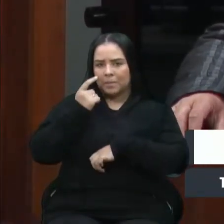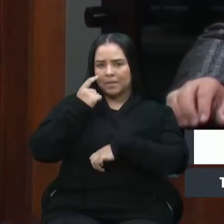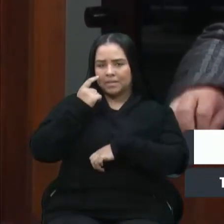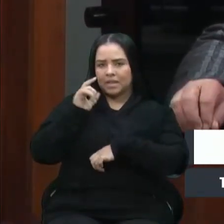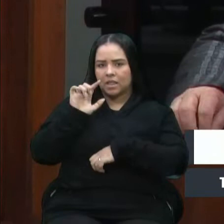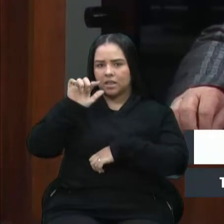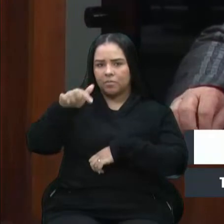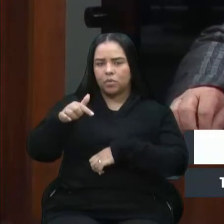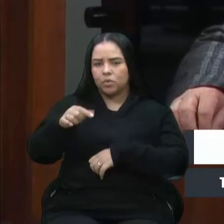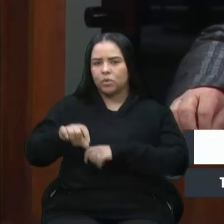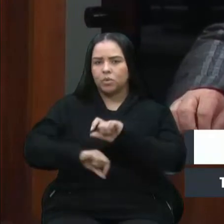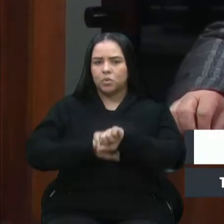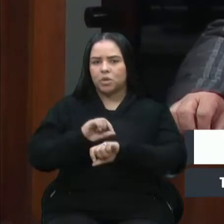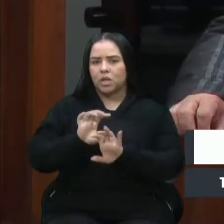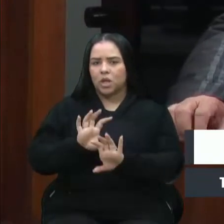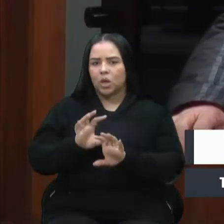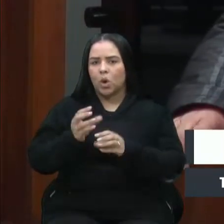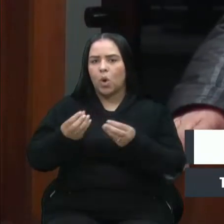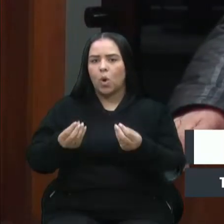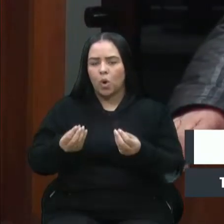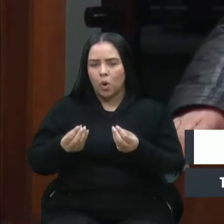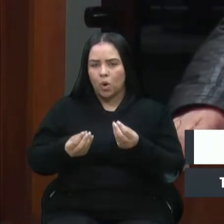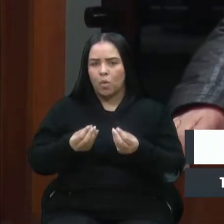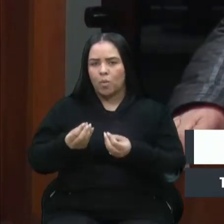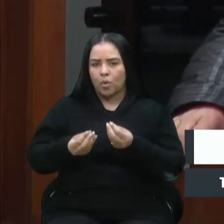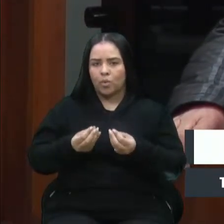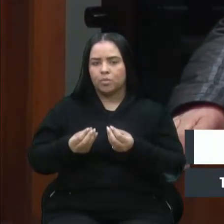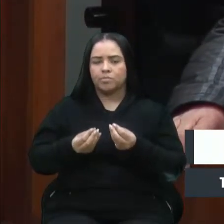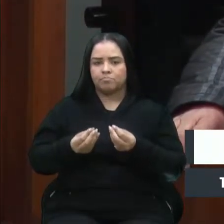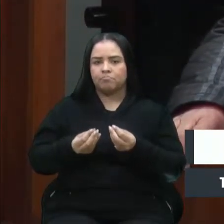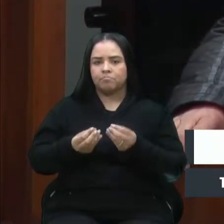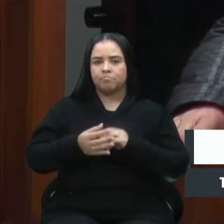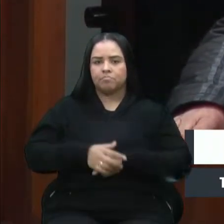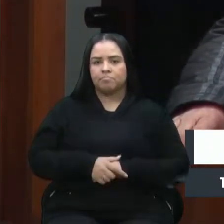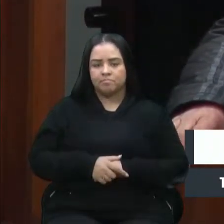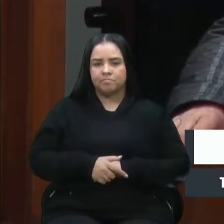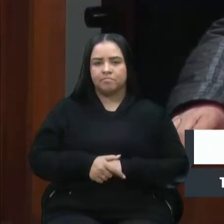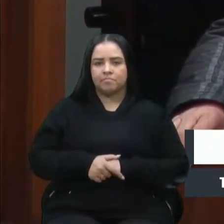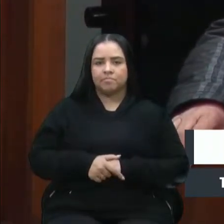de que forma quando as pessoas no sábado